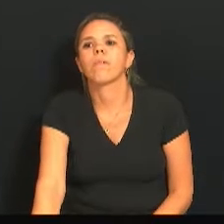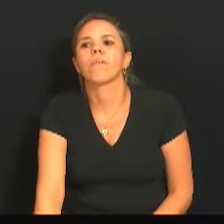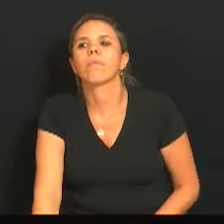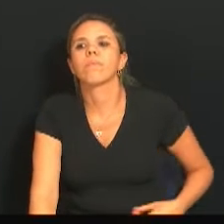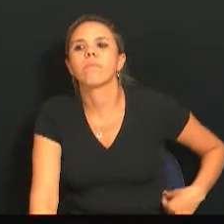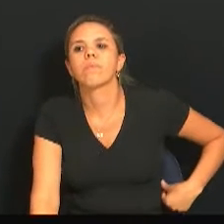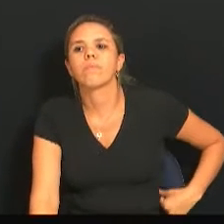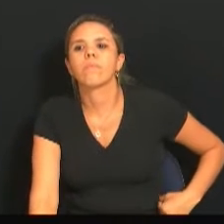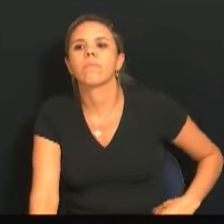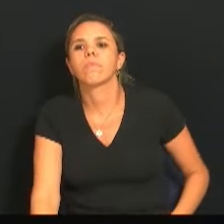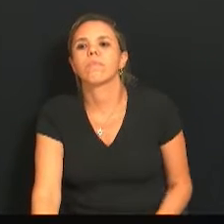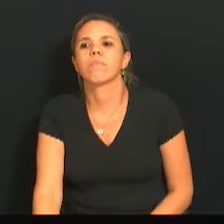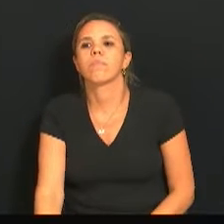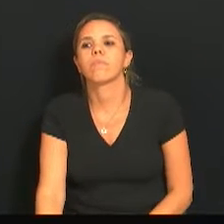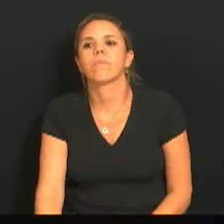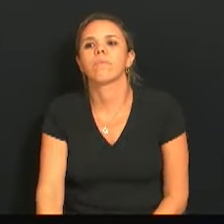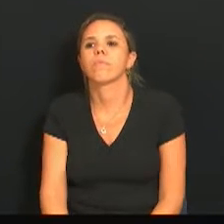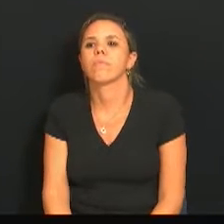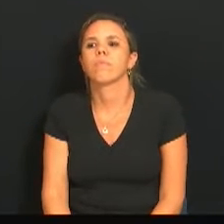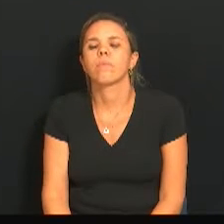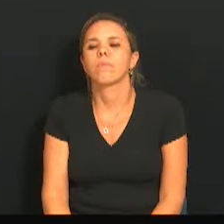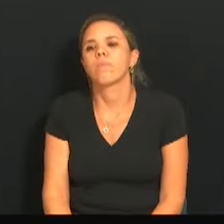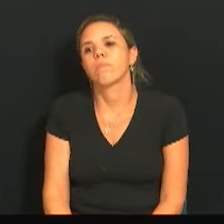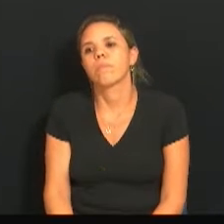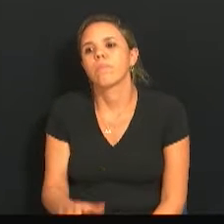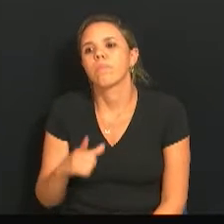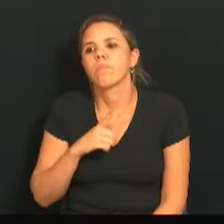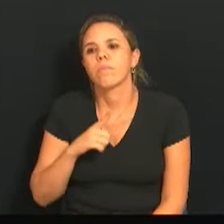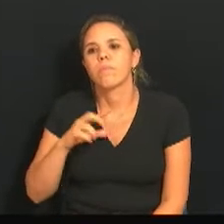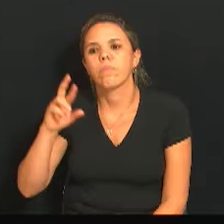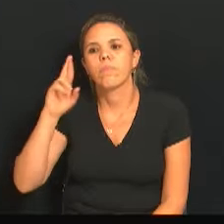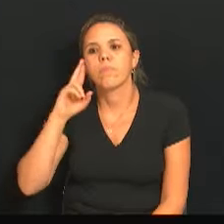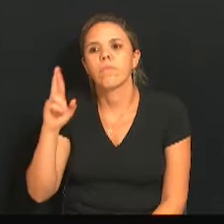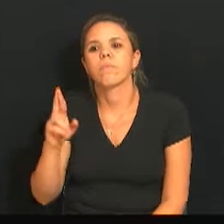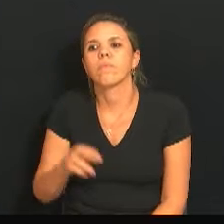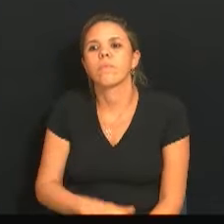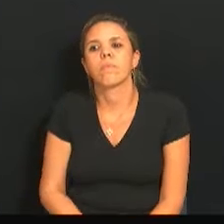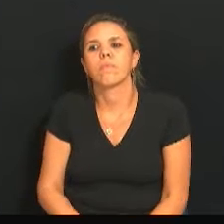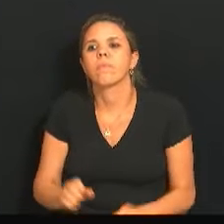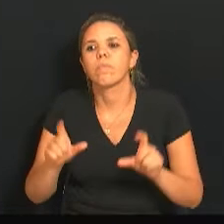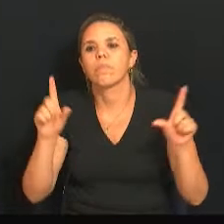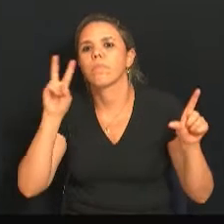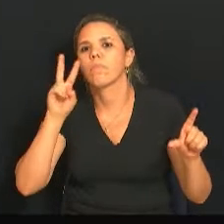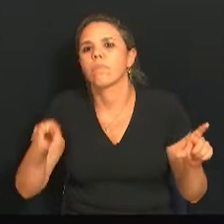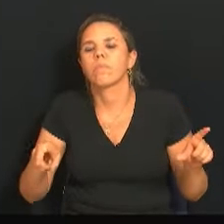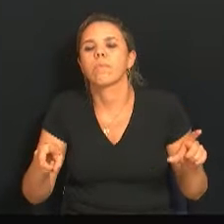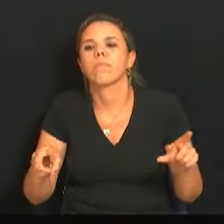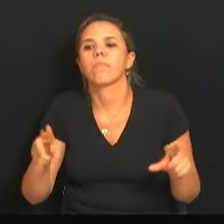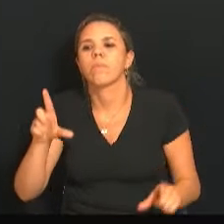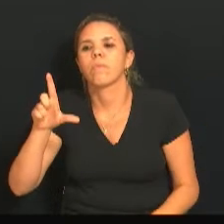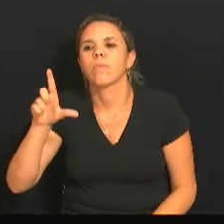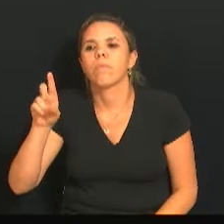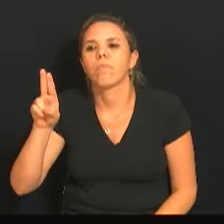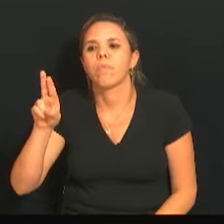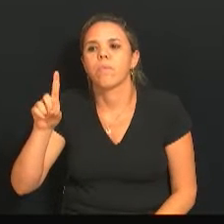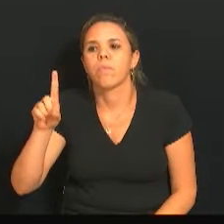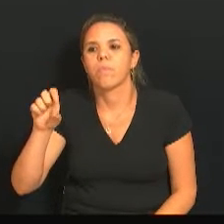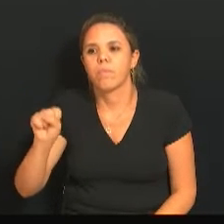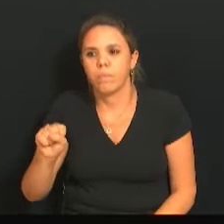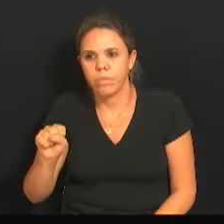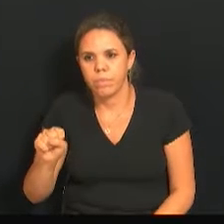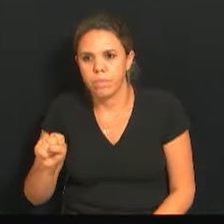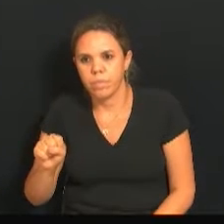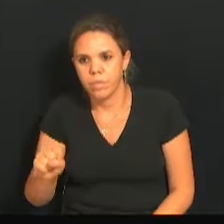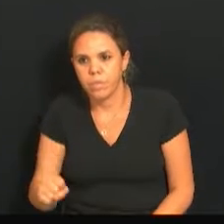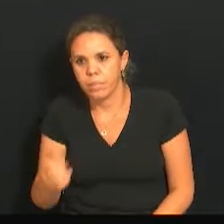Helena, pela presença. Temos a nossa comandante, estou vendo aqui na tela, a nossa comandante Lourdes. Comandante,